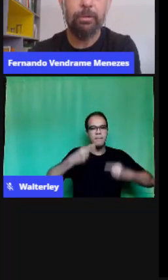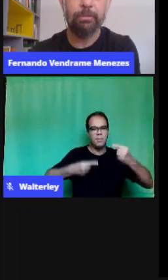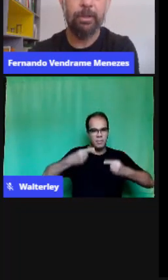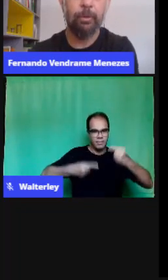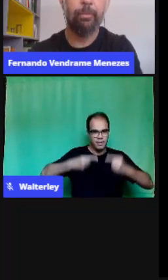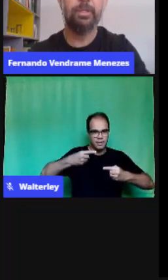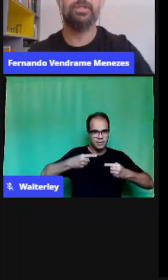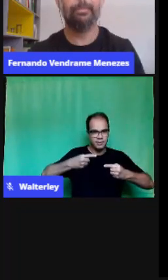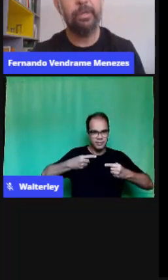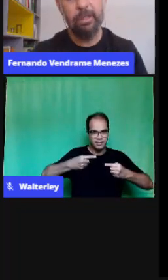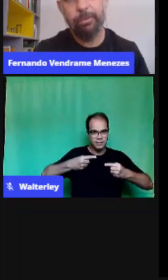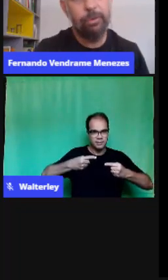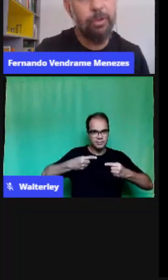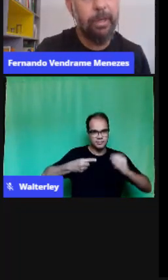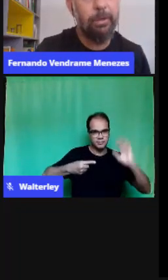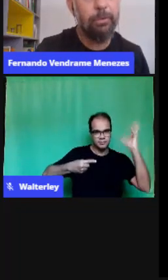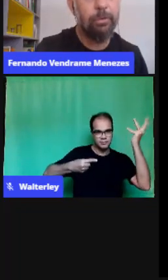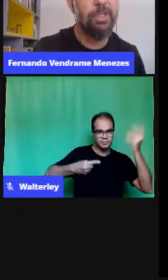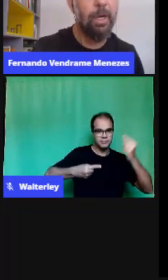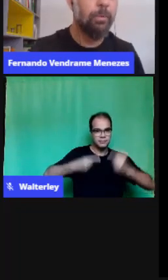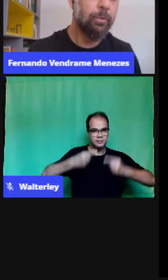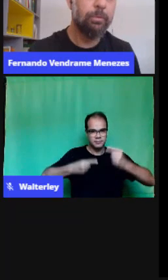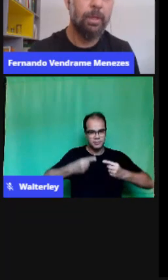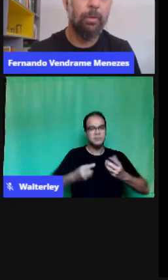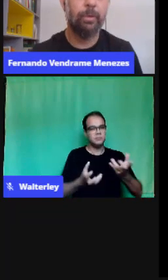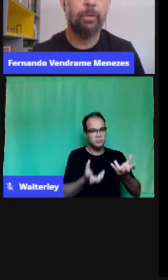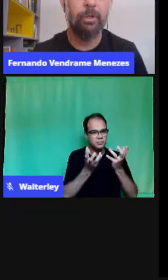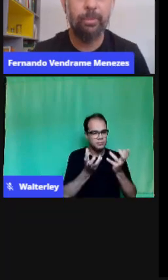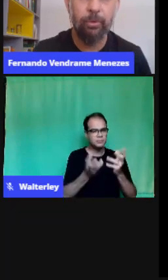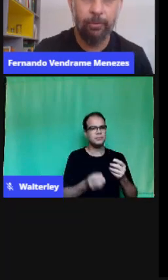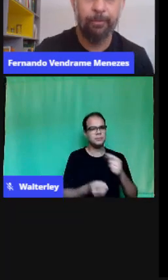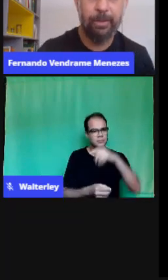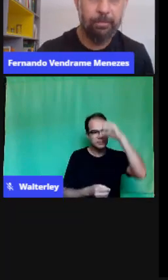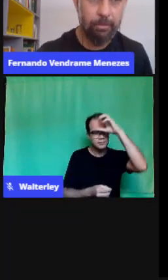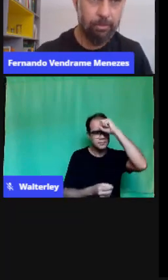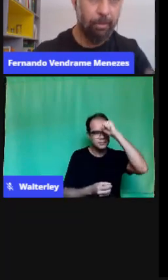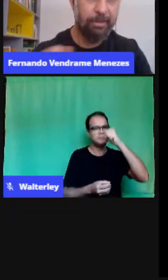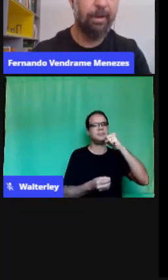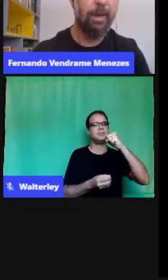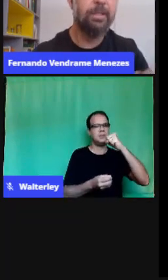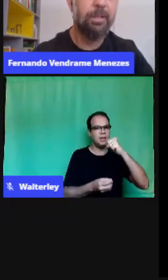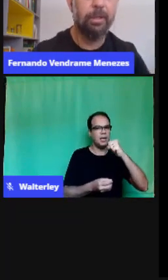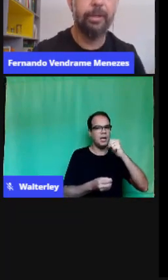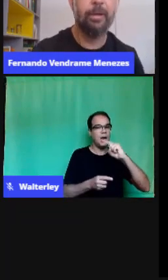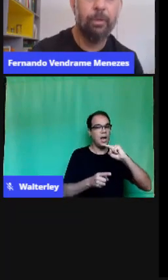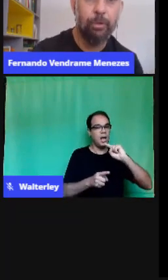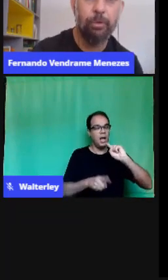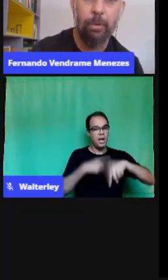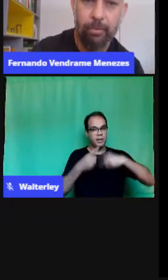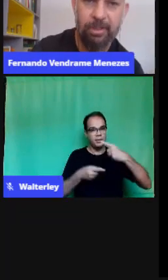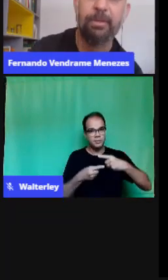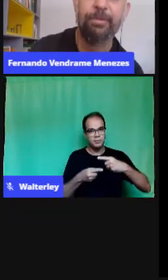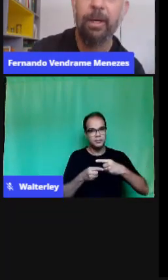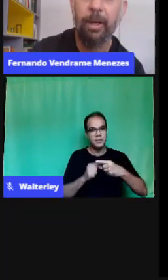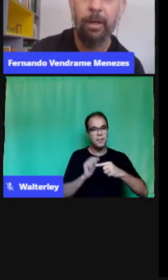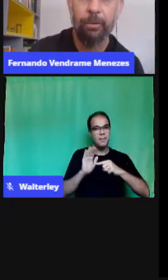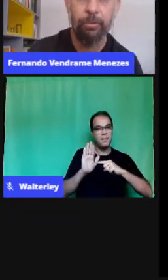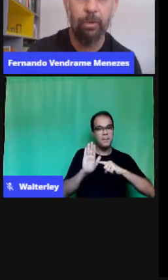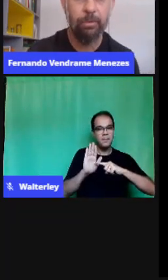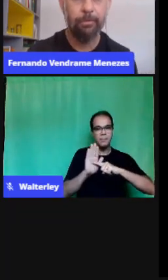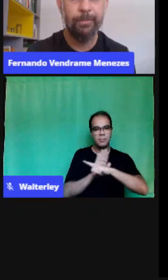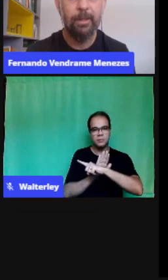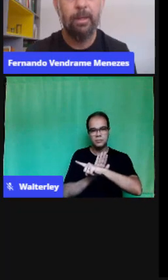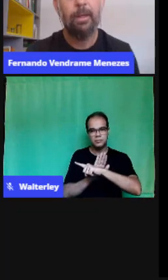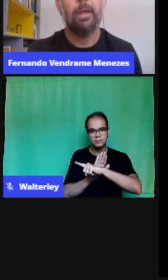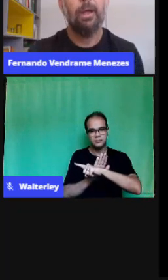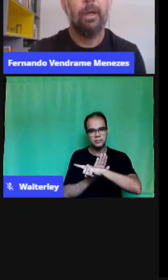aspecto político. Não pode ser, por exemplo, de um aspecto social, ou cultural, ou econômico. Né? Só para falar assim, a grosso modo, exemplificar a grosso